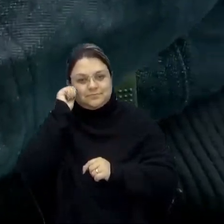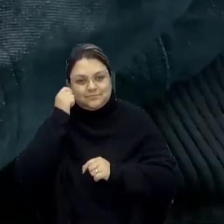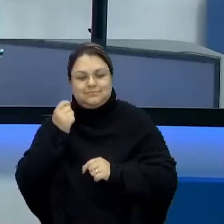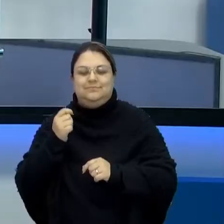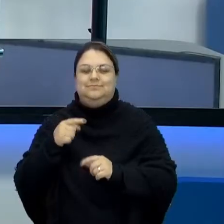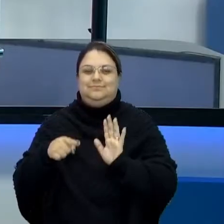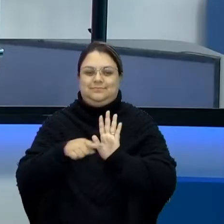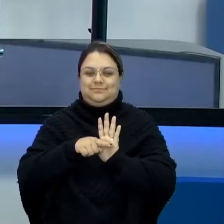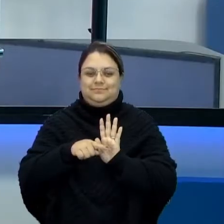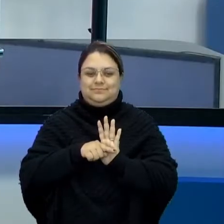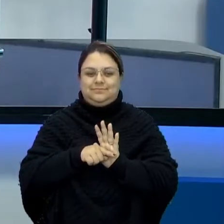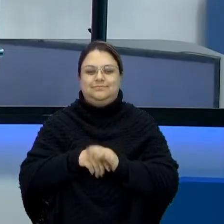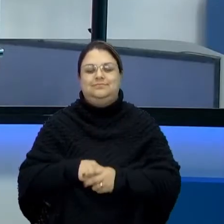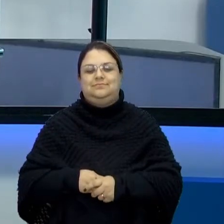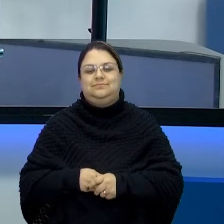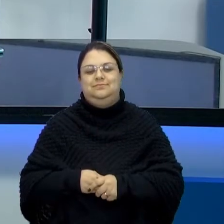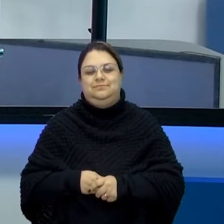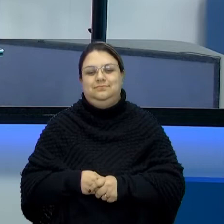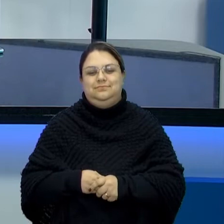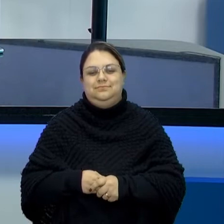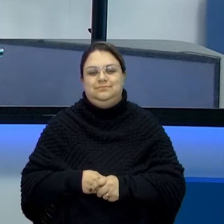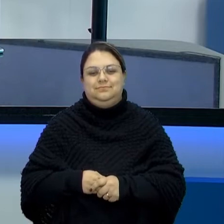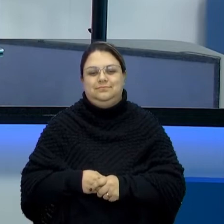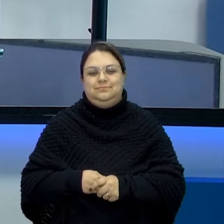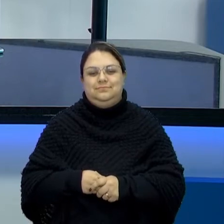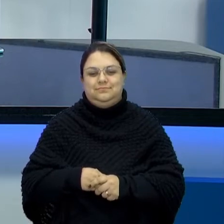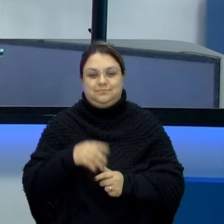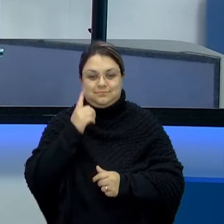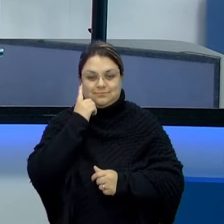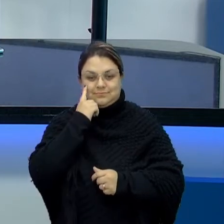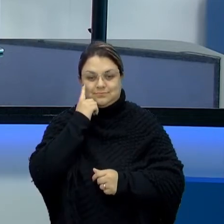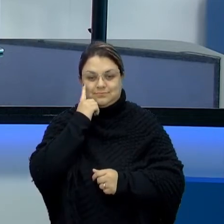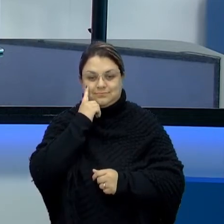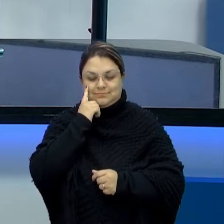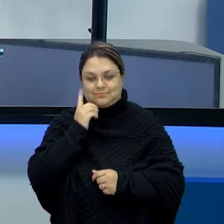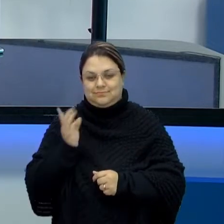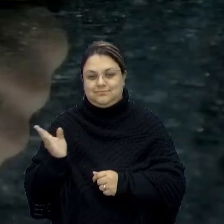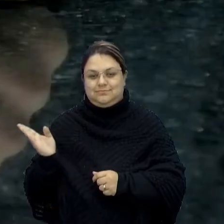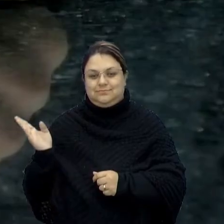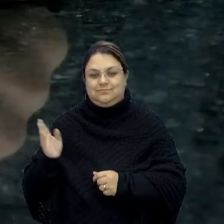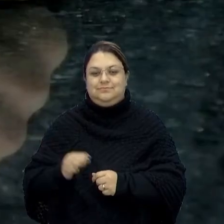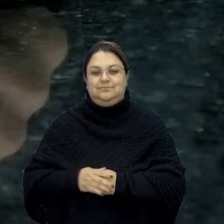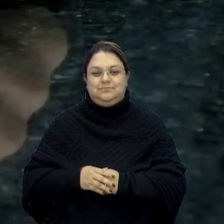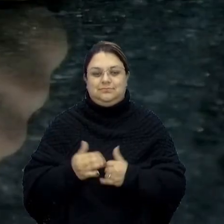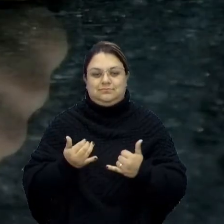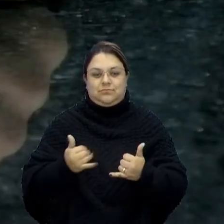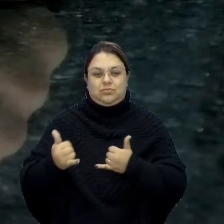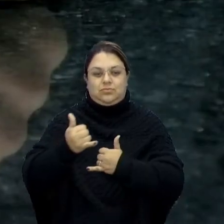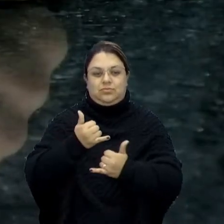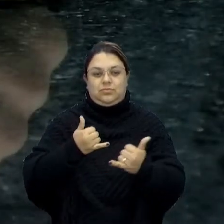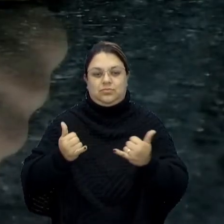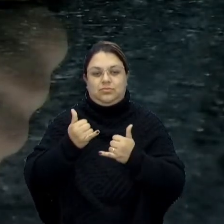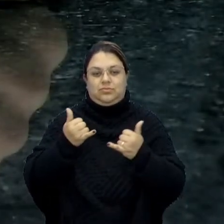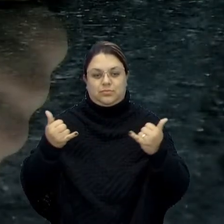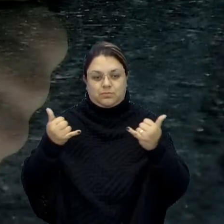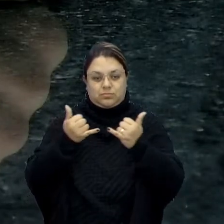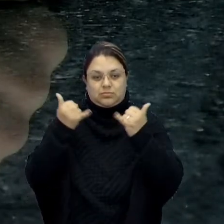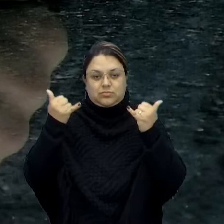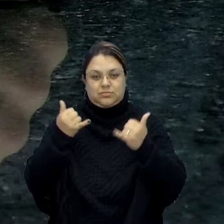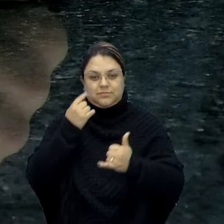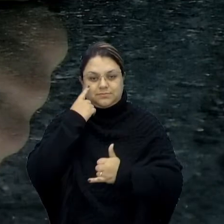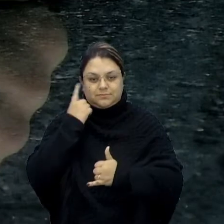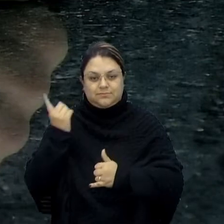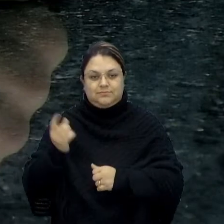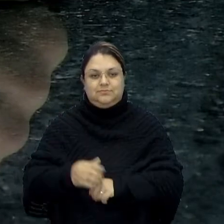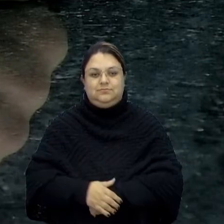quando você pega esse material e põe para circular, ou seja, se você encostar um no outro, vai